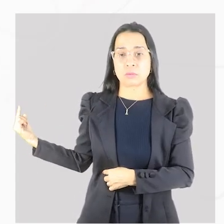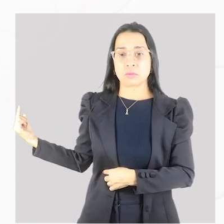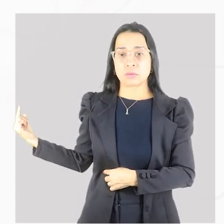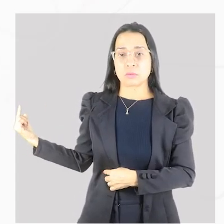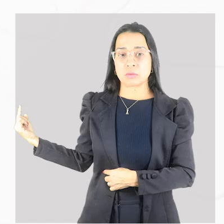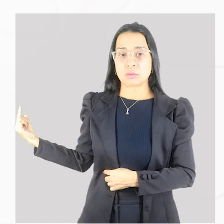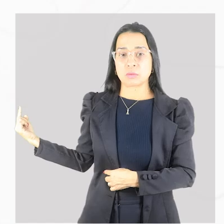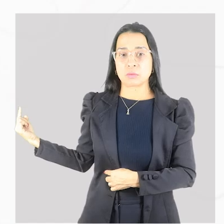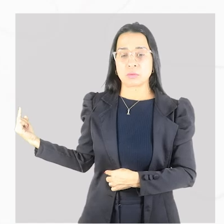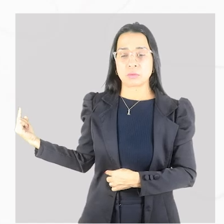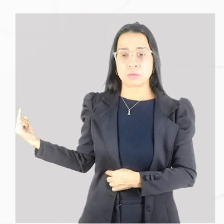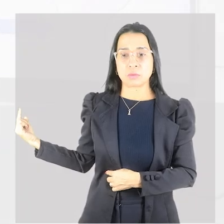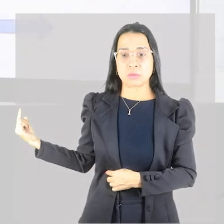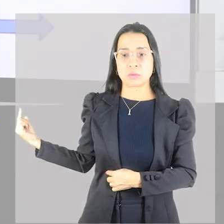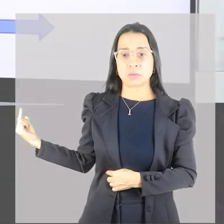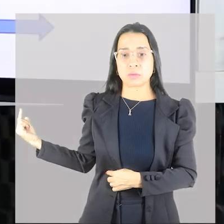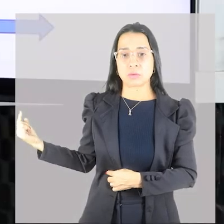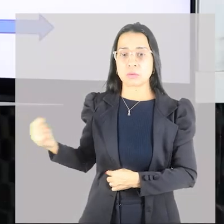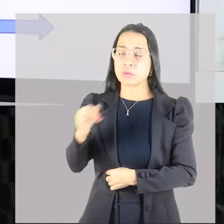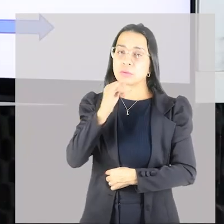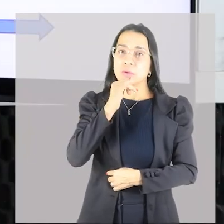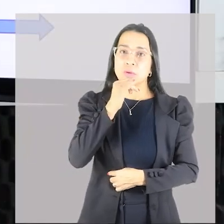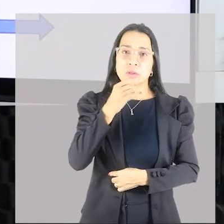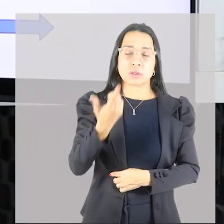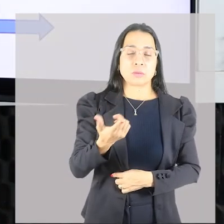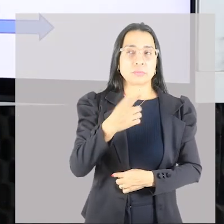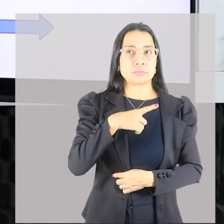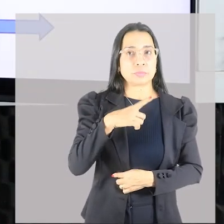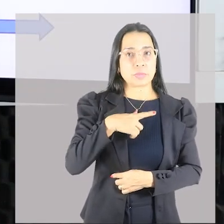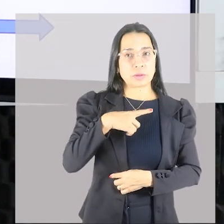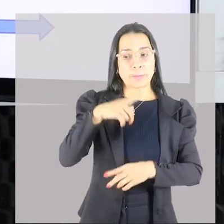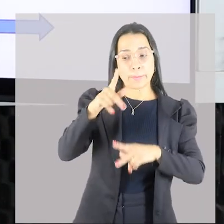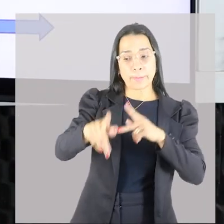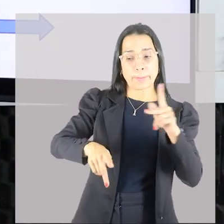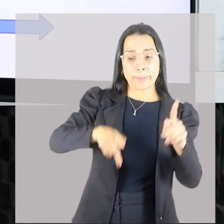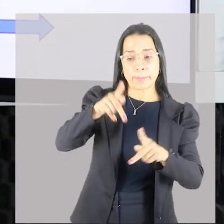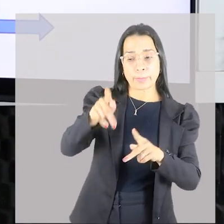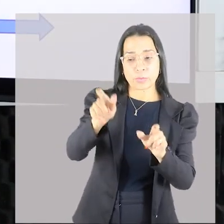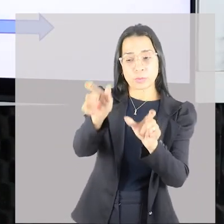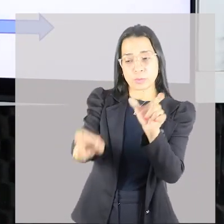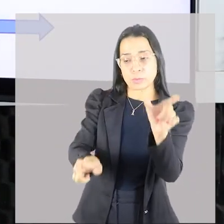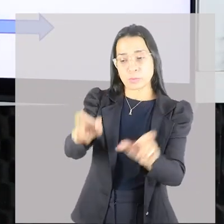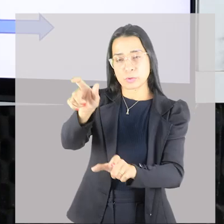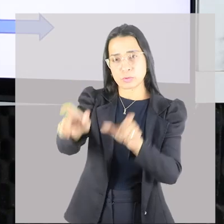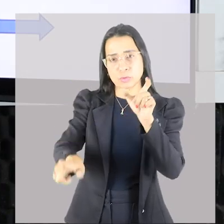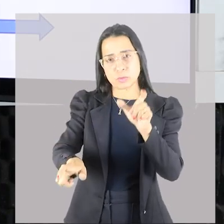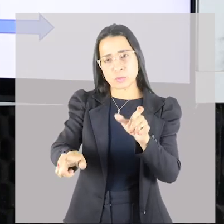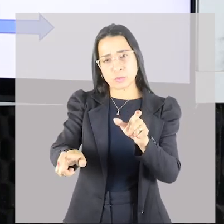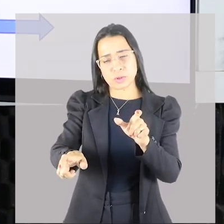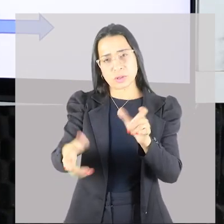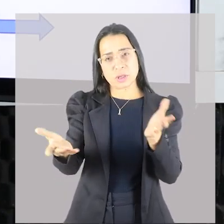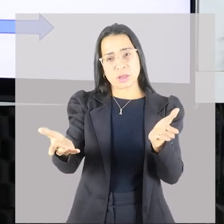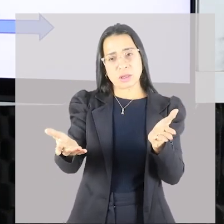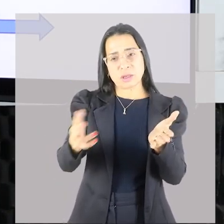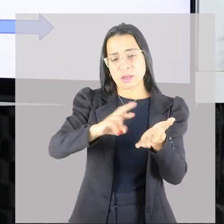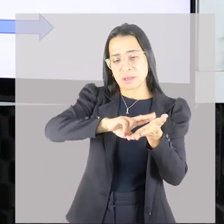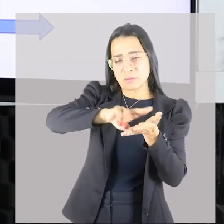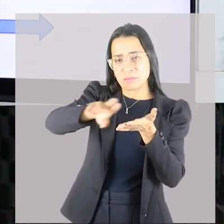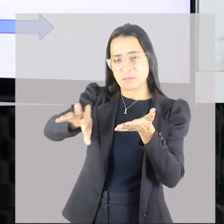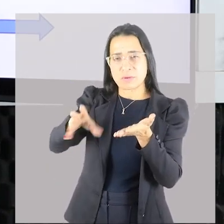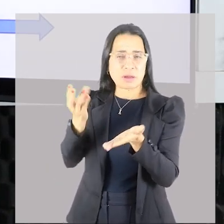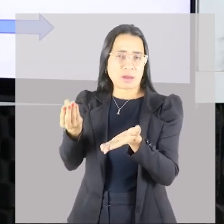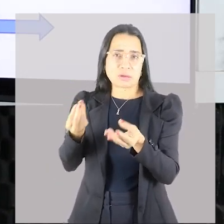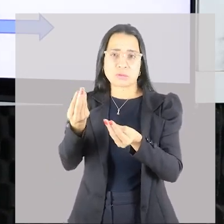população e com o Estado. Então é como se fosse assim. Existe a população e suas várias demandas e tudo, e tem o